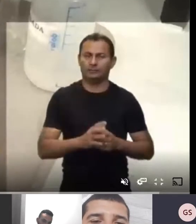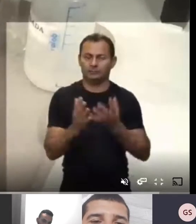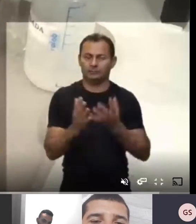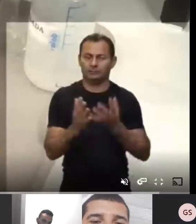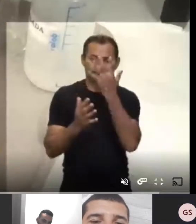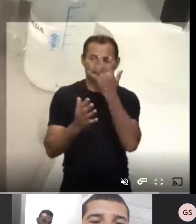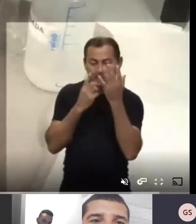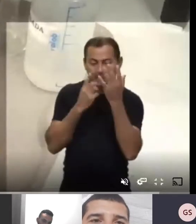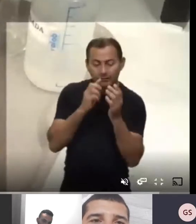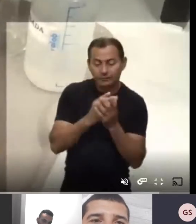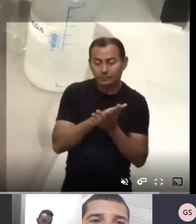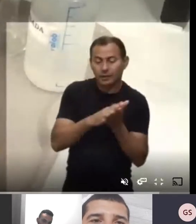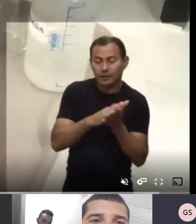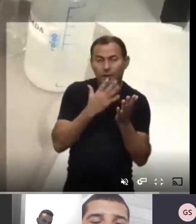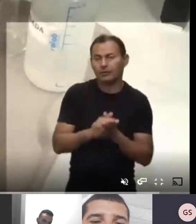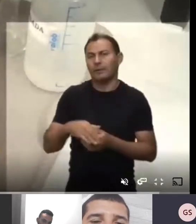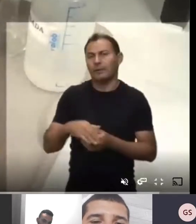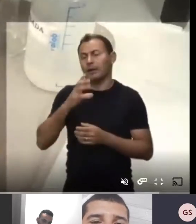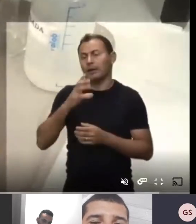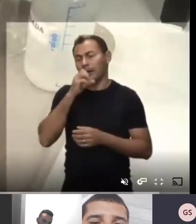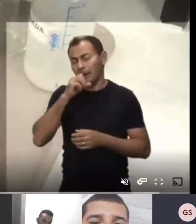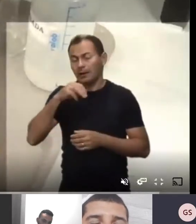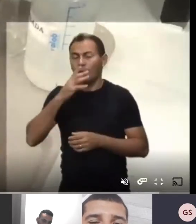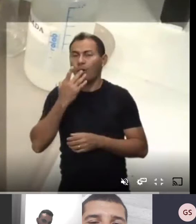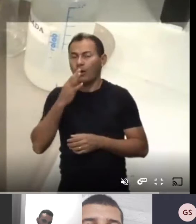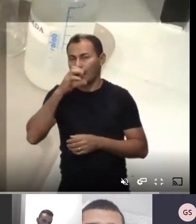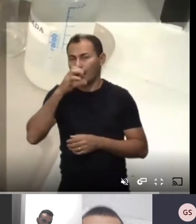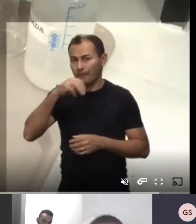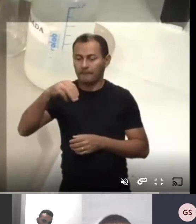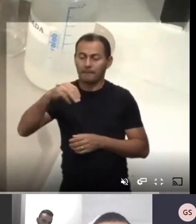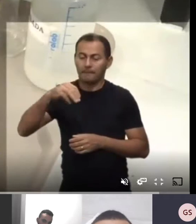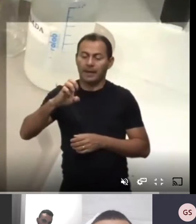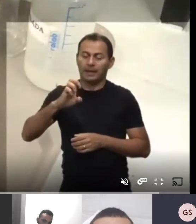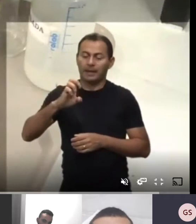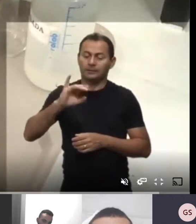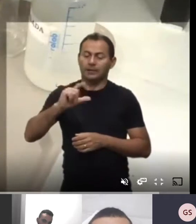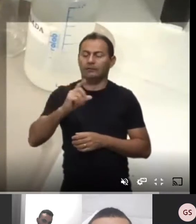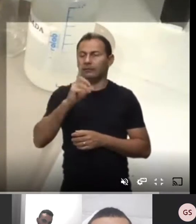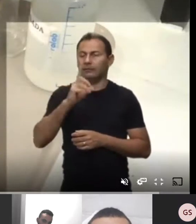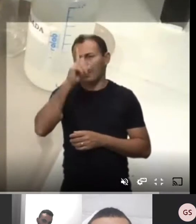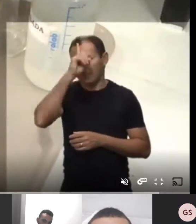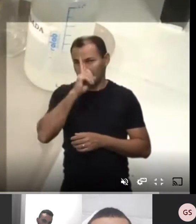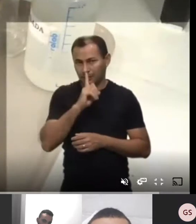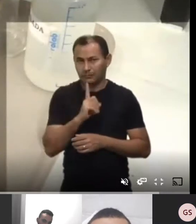agora, vou pegar minhas soluções, uma ácida e uma básica.